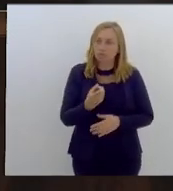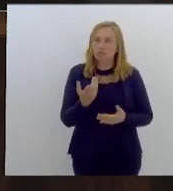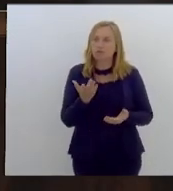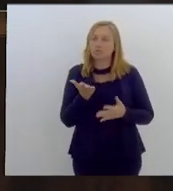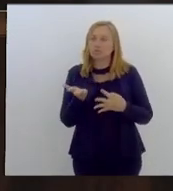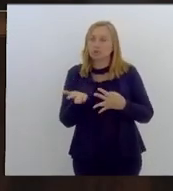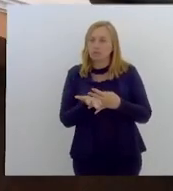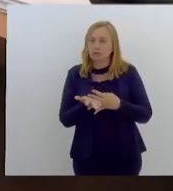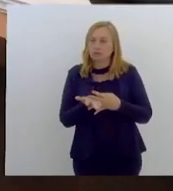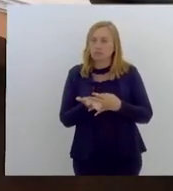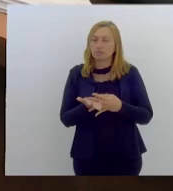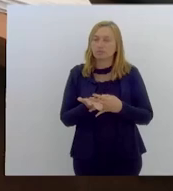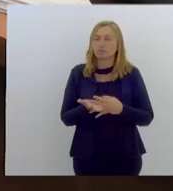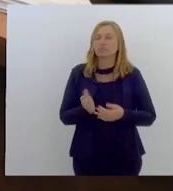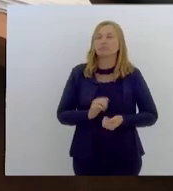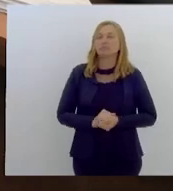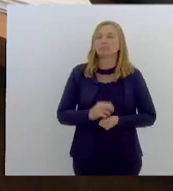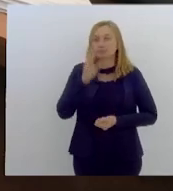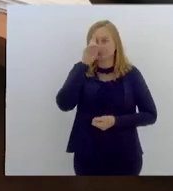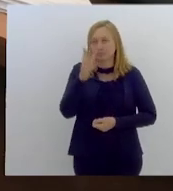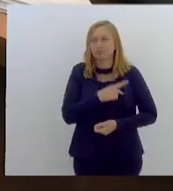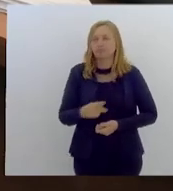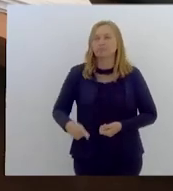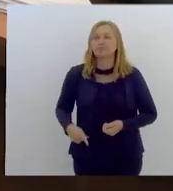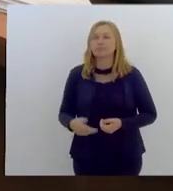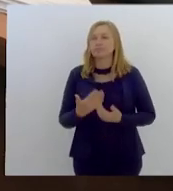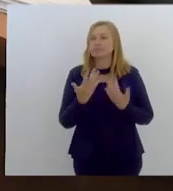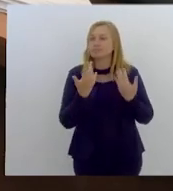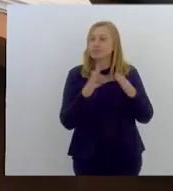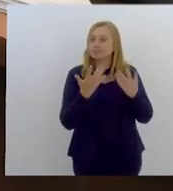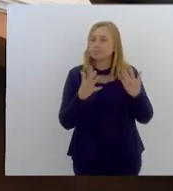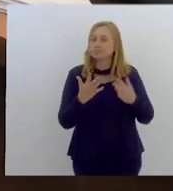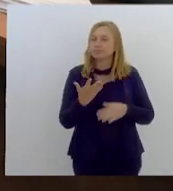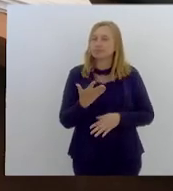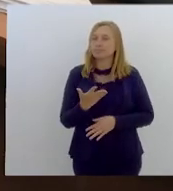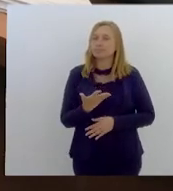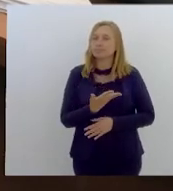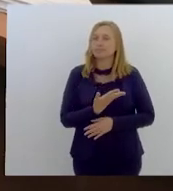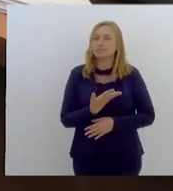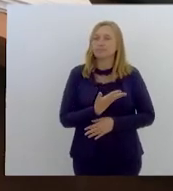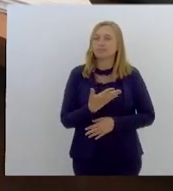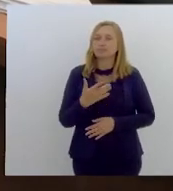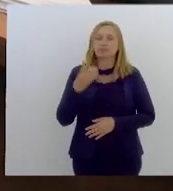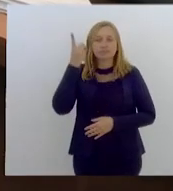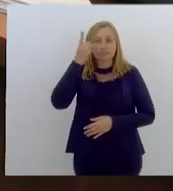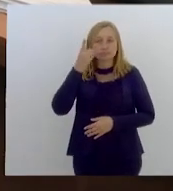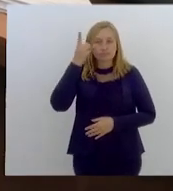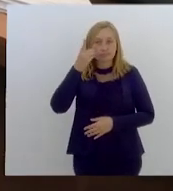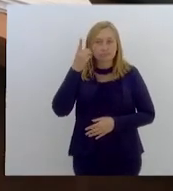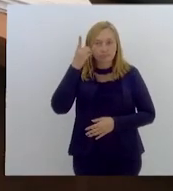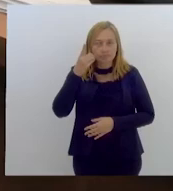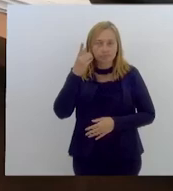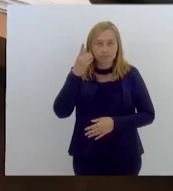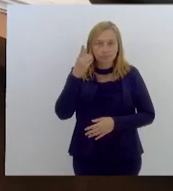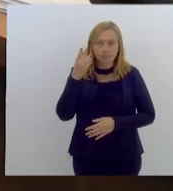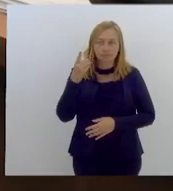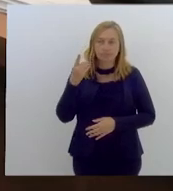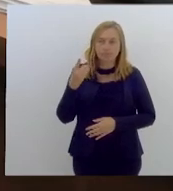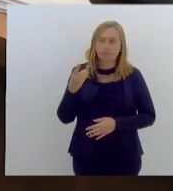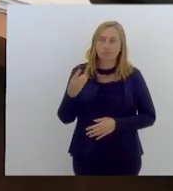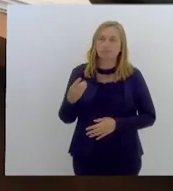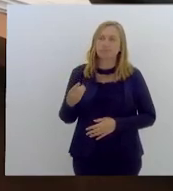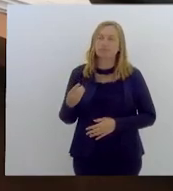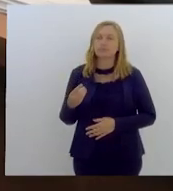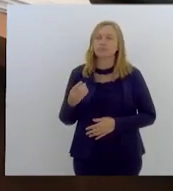trabalhos. Presidente, primeiro queria cumprimentar o colega Alan Lopes, deputado eleito da nossa bancada, que se faz presente aqui no